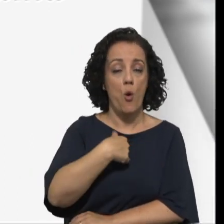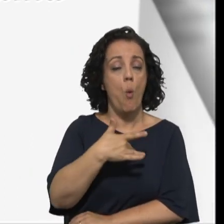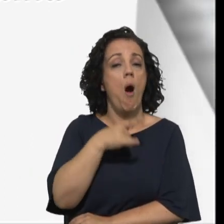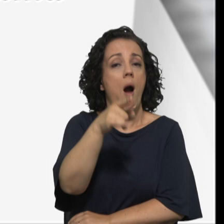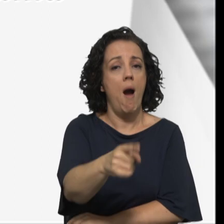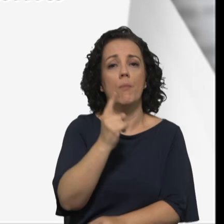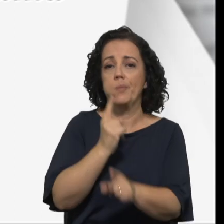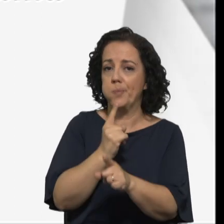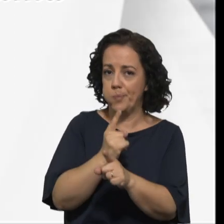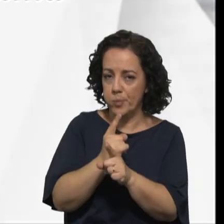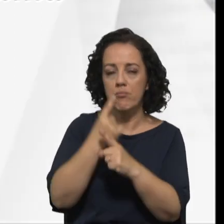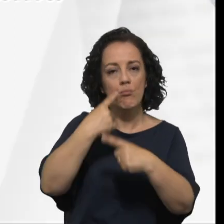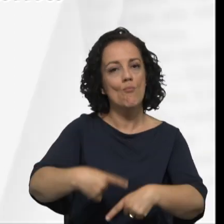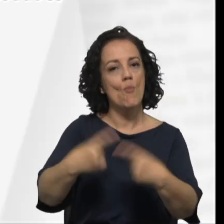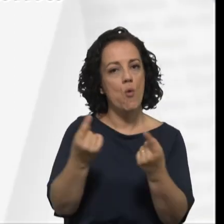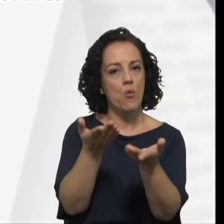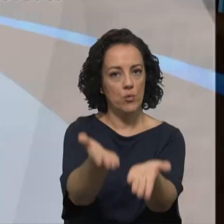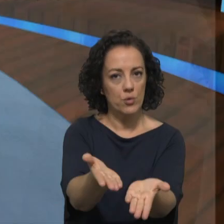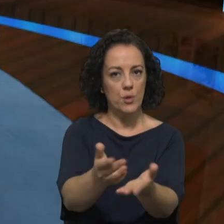e manifestar-me-ei a ele.